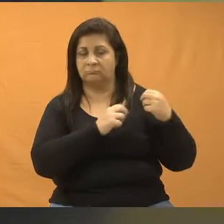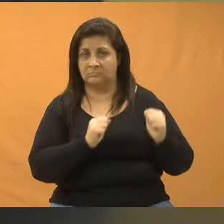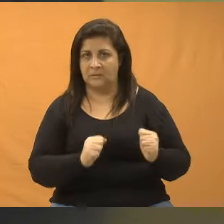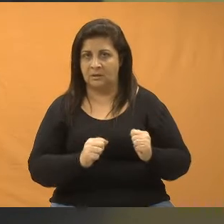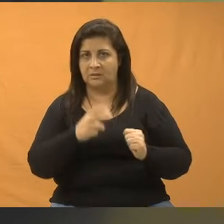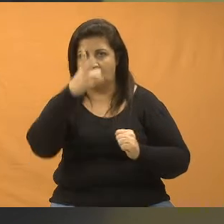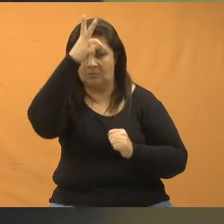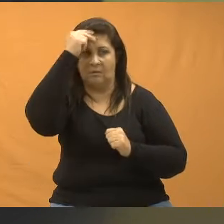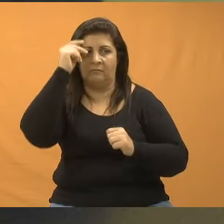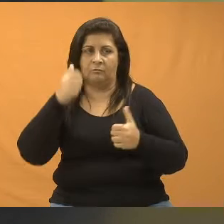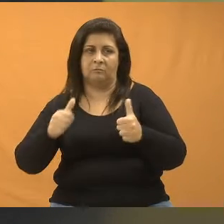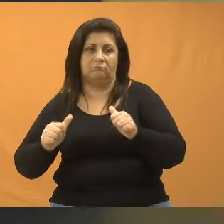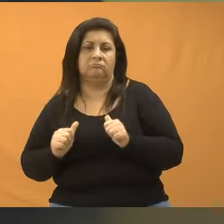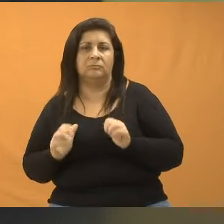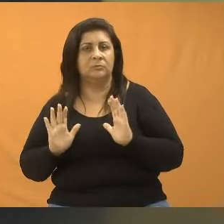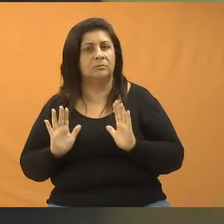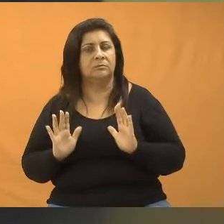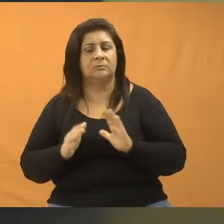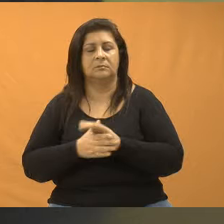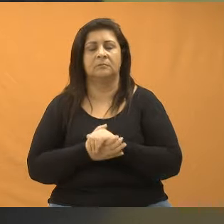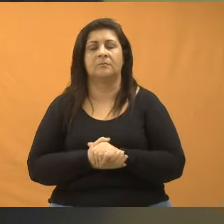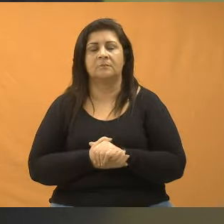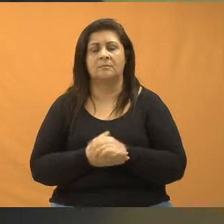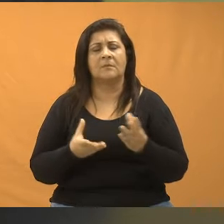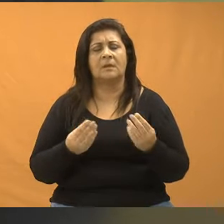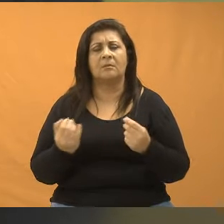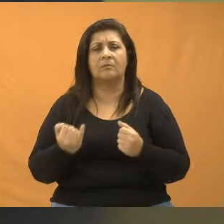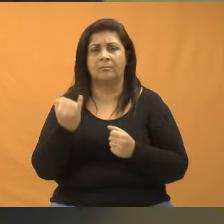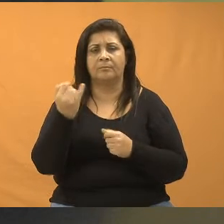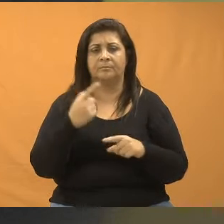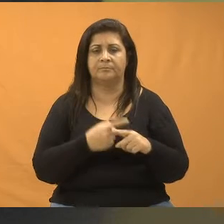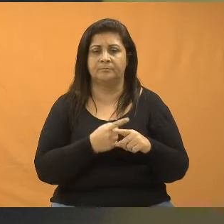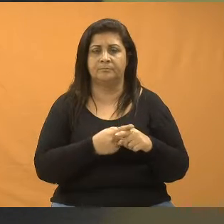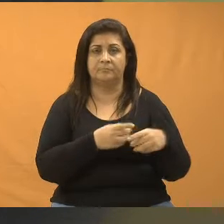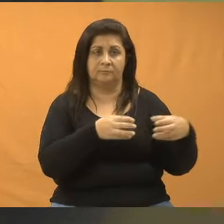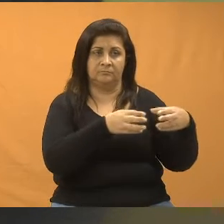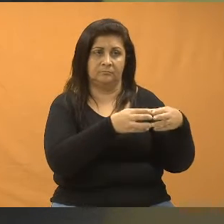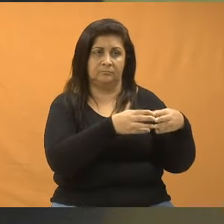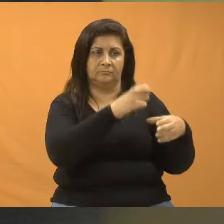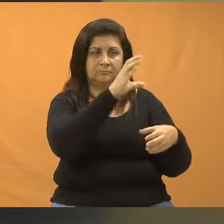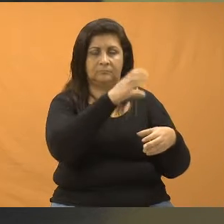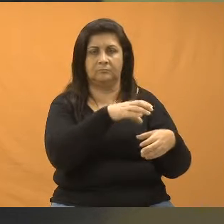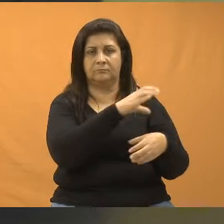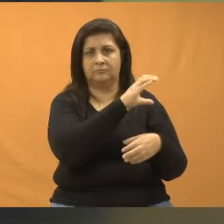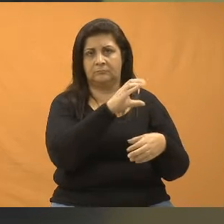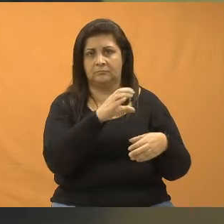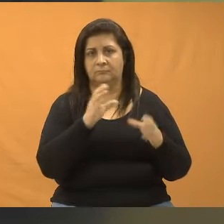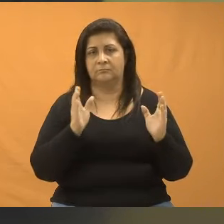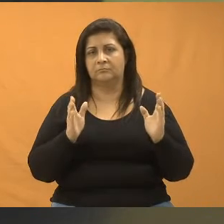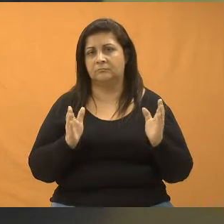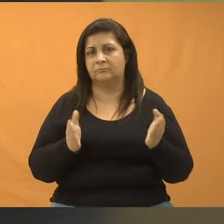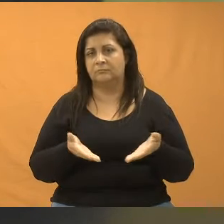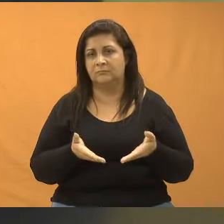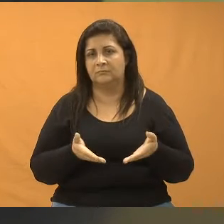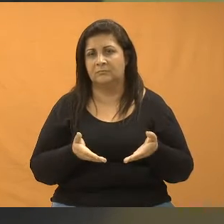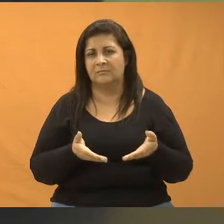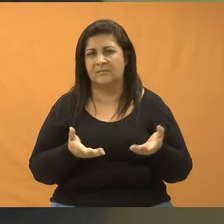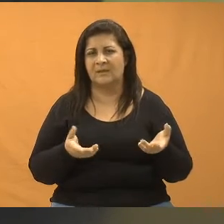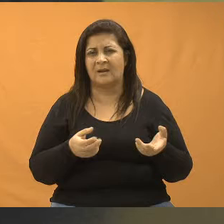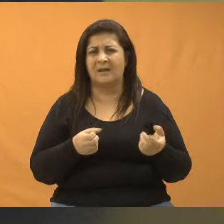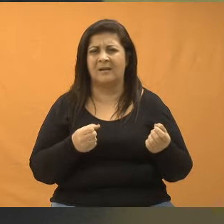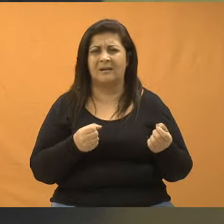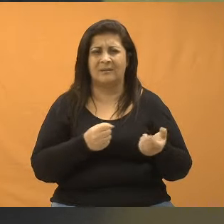é muito importante, porque a Irmandade hoje, né, a Irmandade está envelhecida,